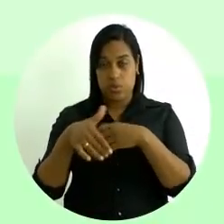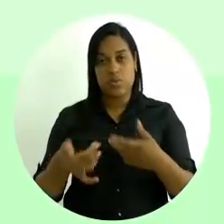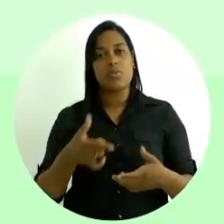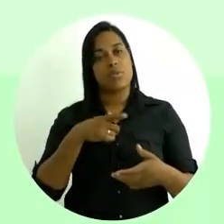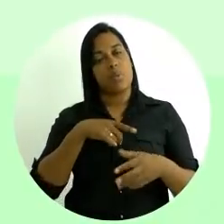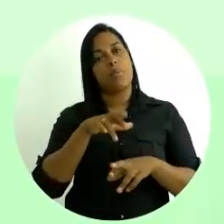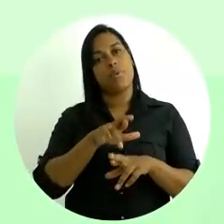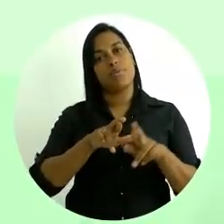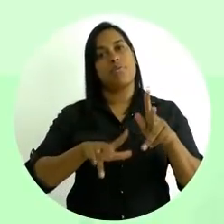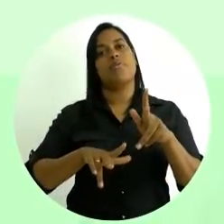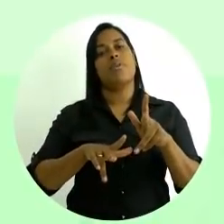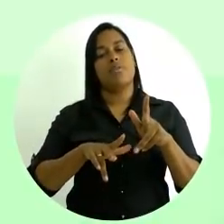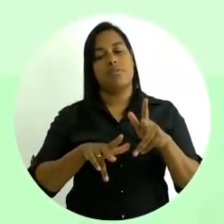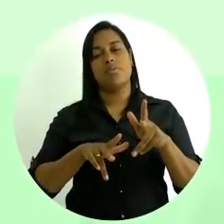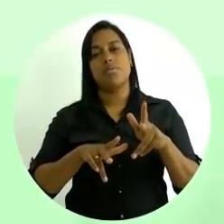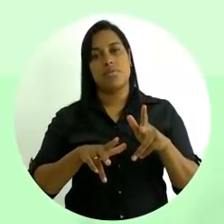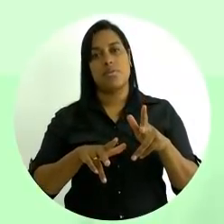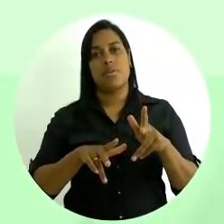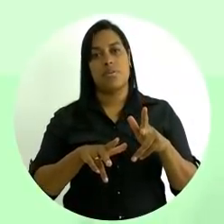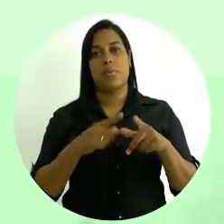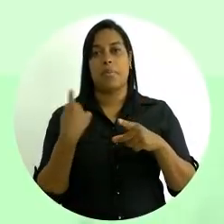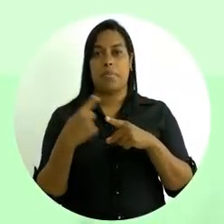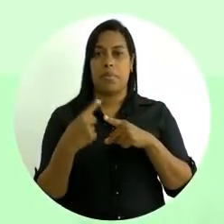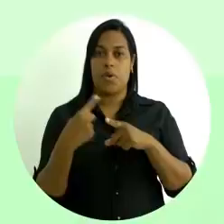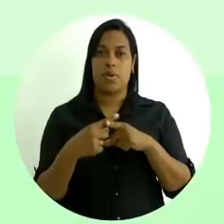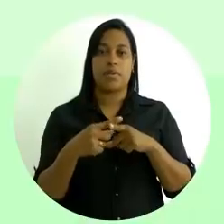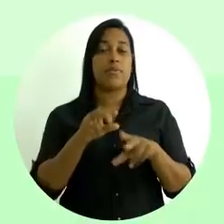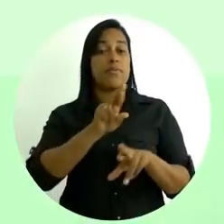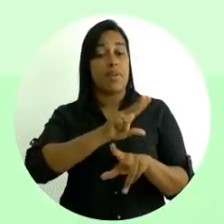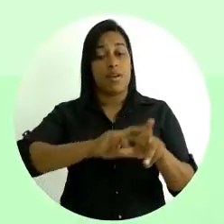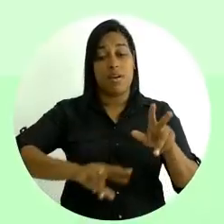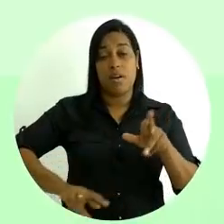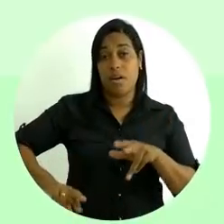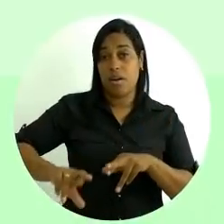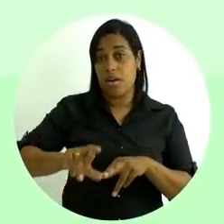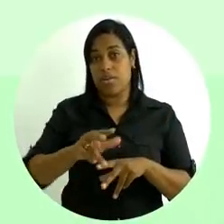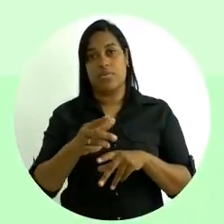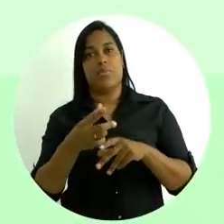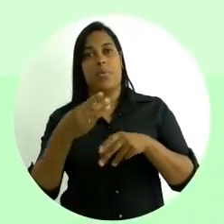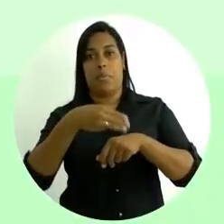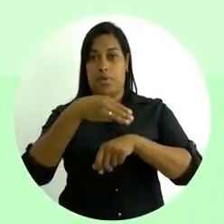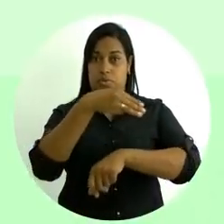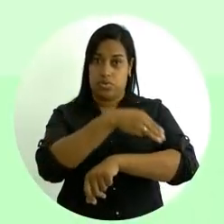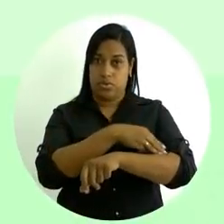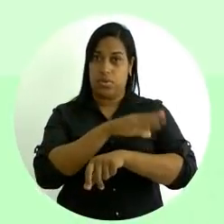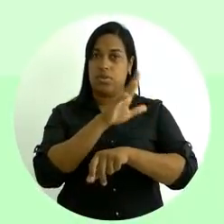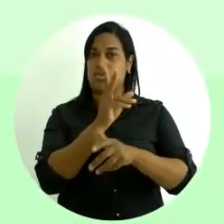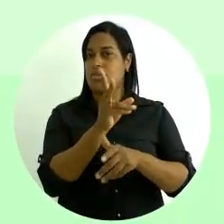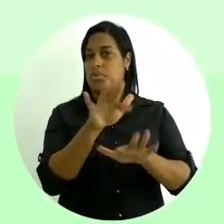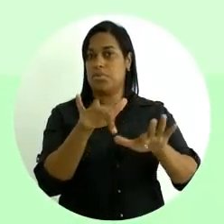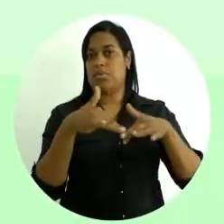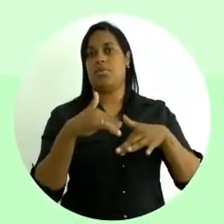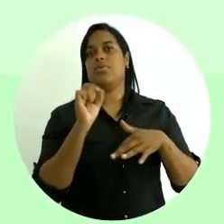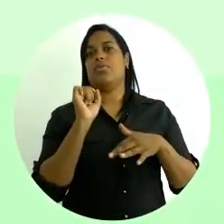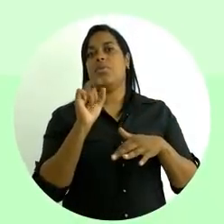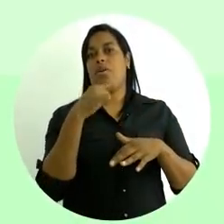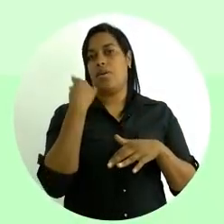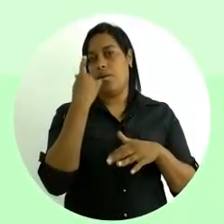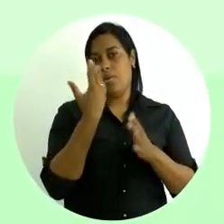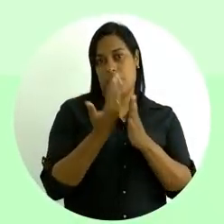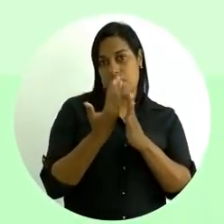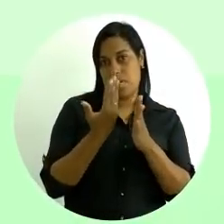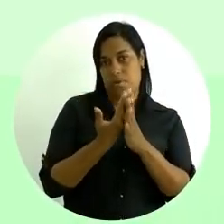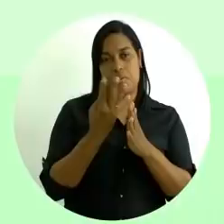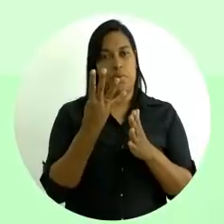há uma diferença, há uma compensação por conta de vários fatores. Então, o magistério chama atenção para que